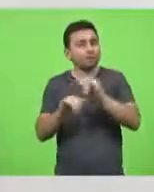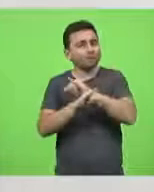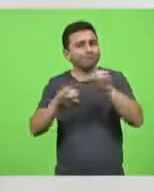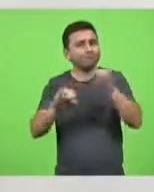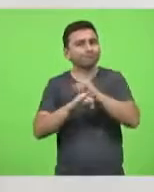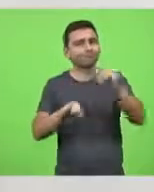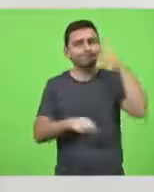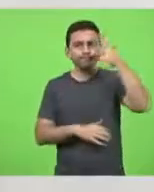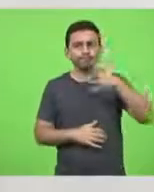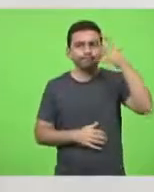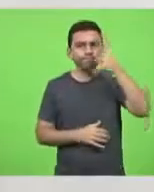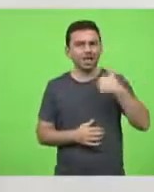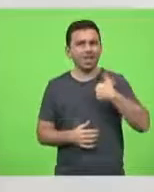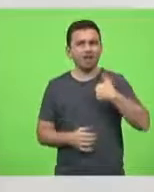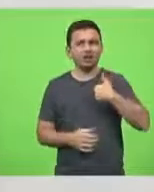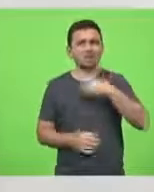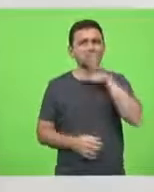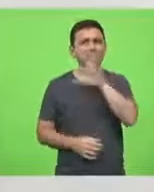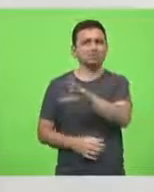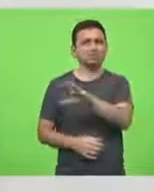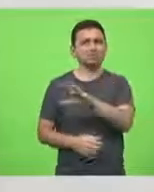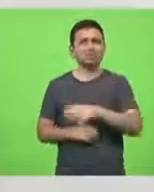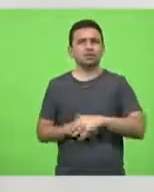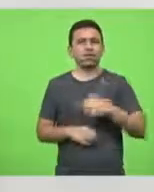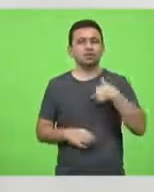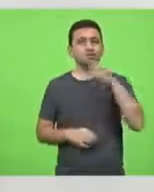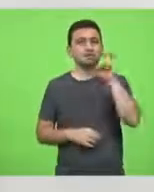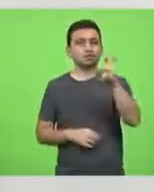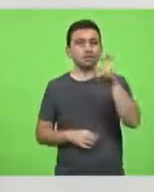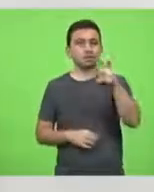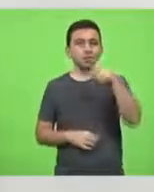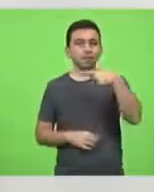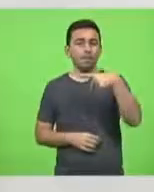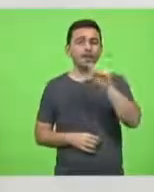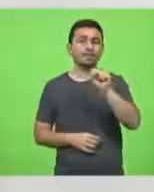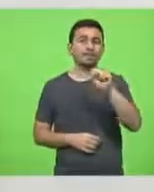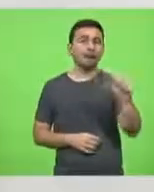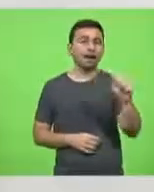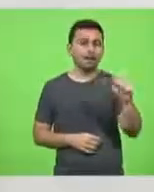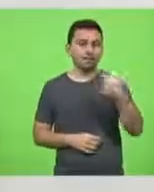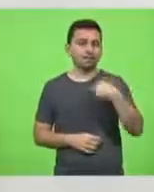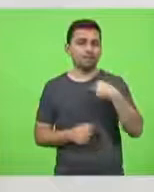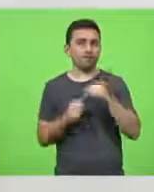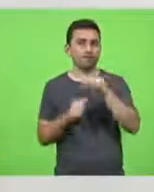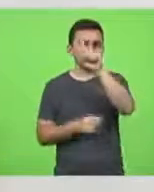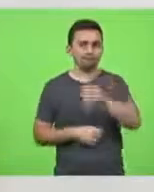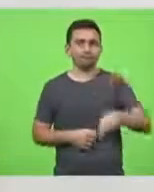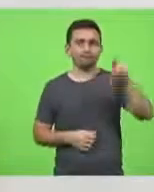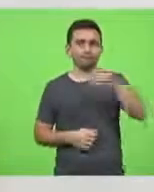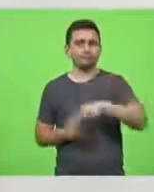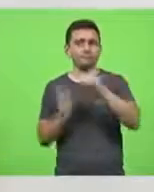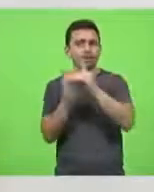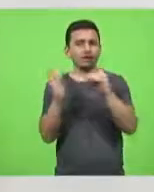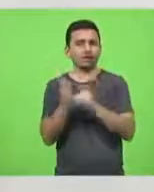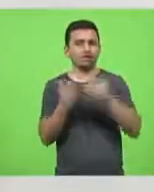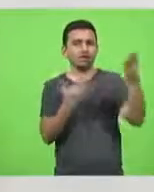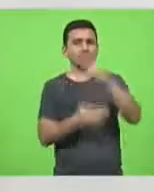feito repúdios, inclusive sou autor de 5 PSAs que revogariam os decretos do